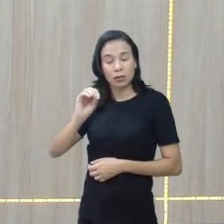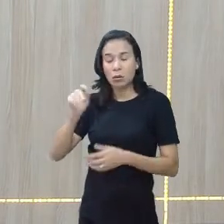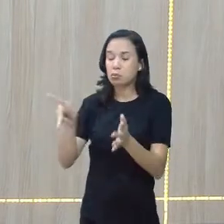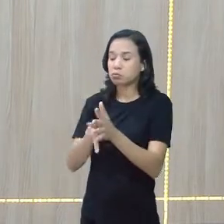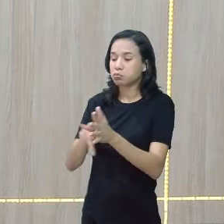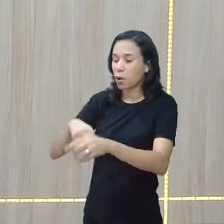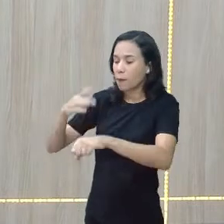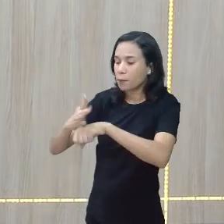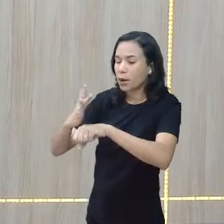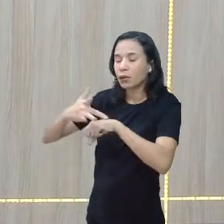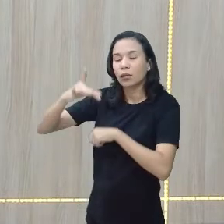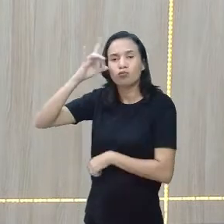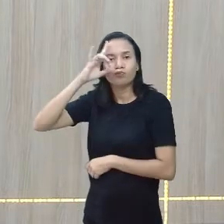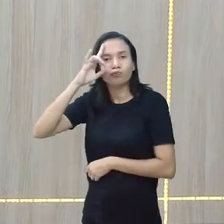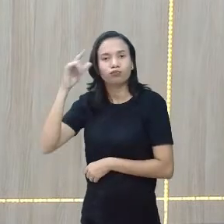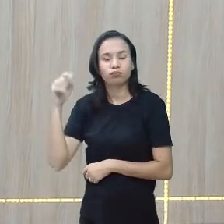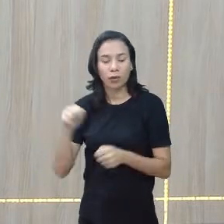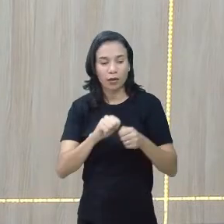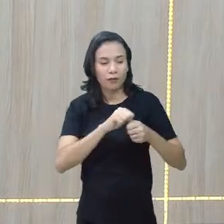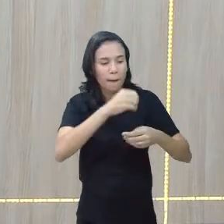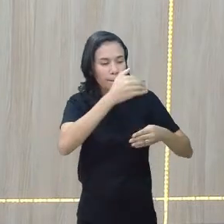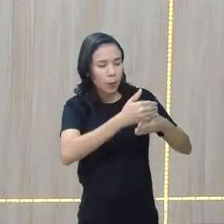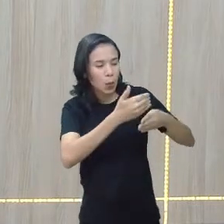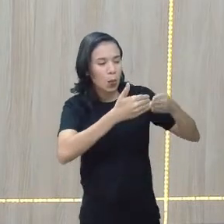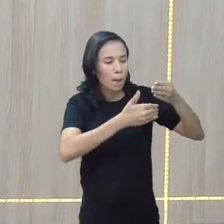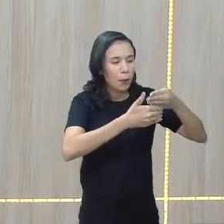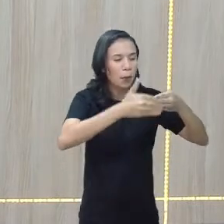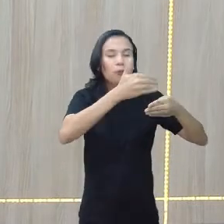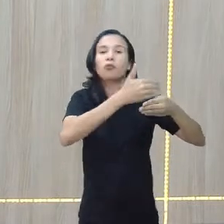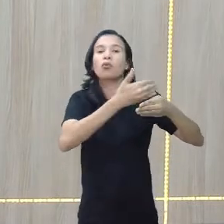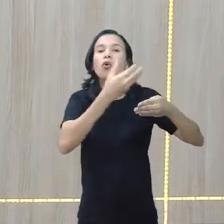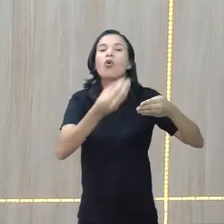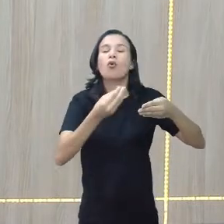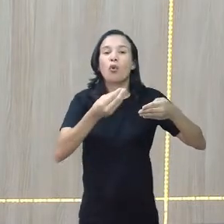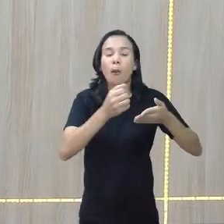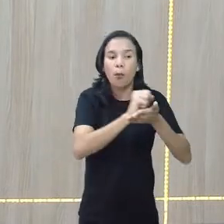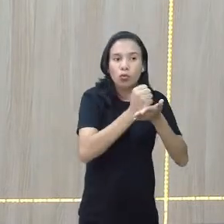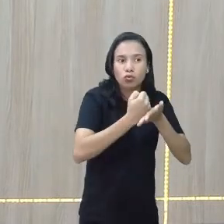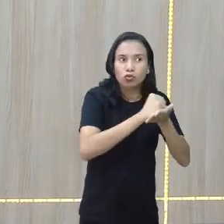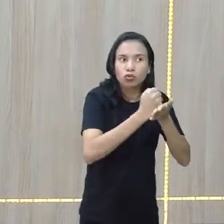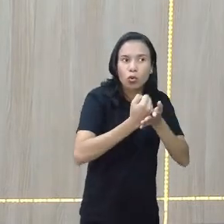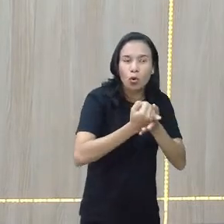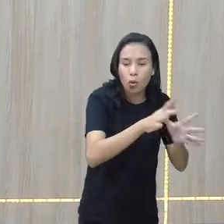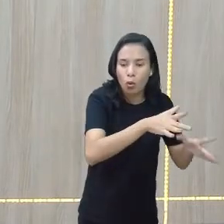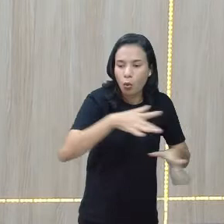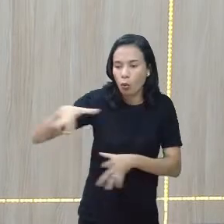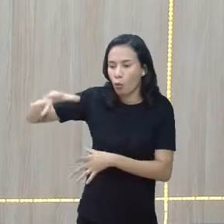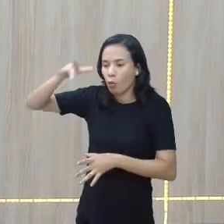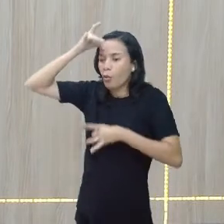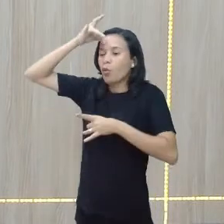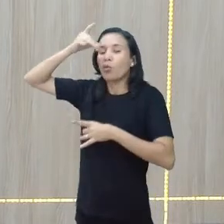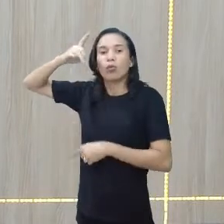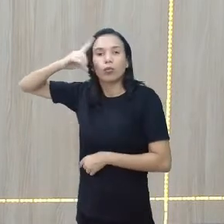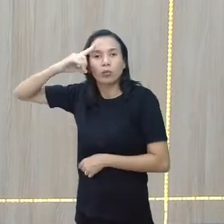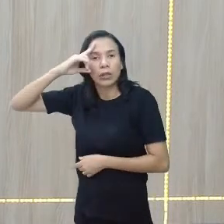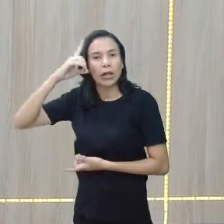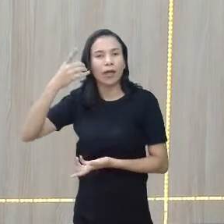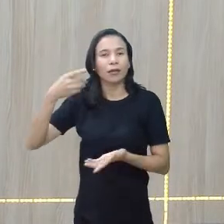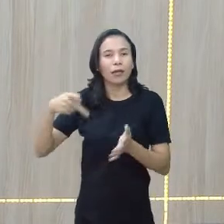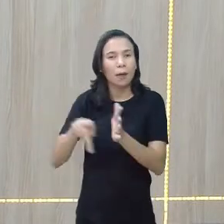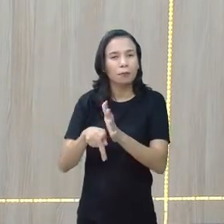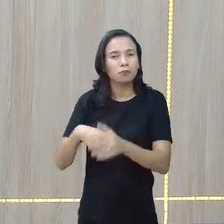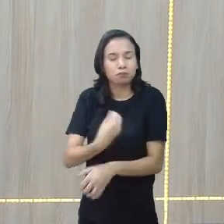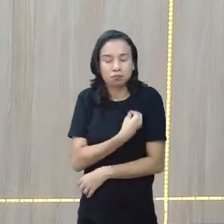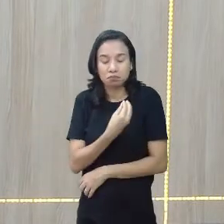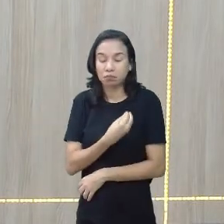vida e que eles constroem e fazem uma transposição do jogo para a vida real, para o dia a dia. E isso, além